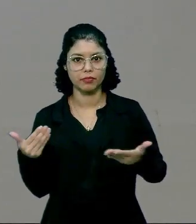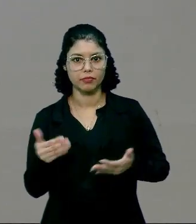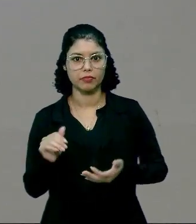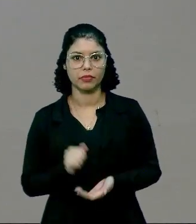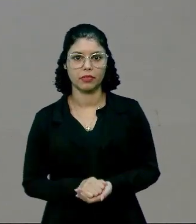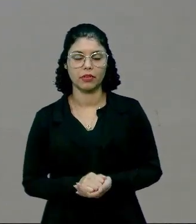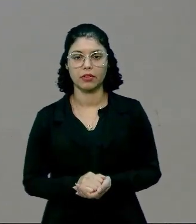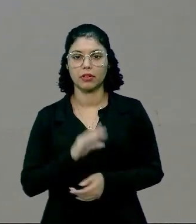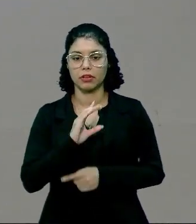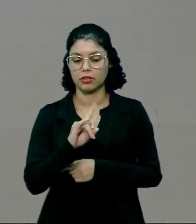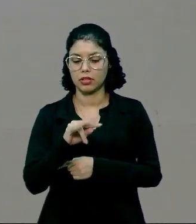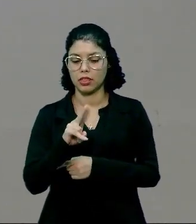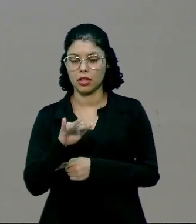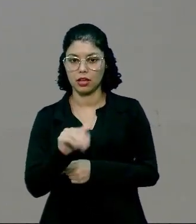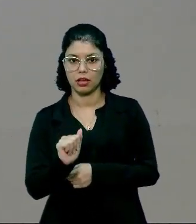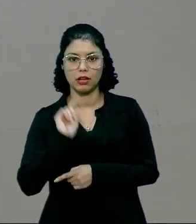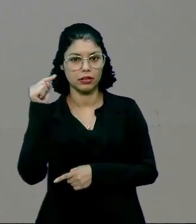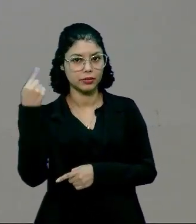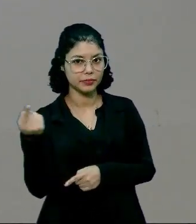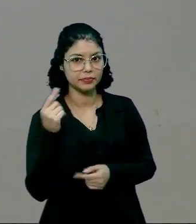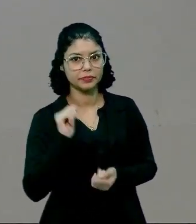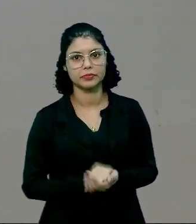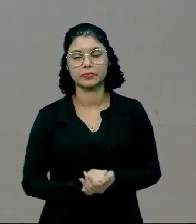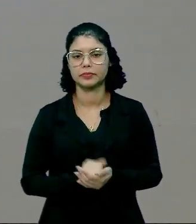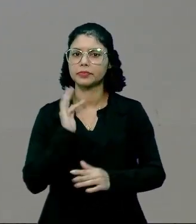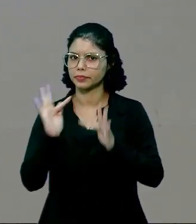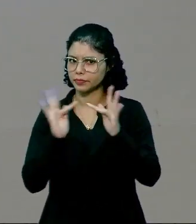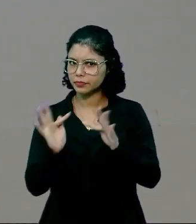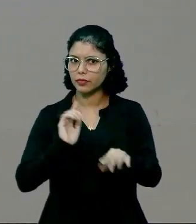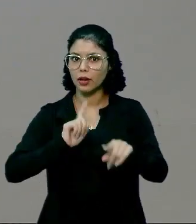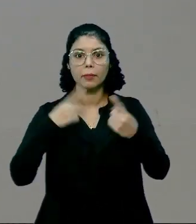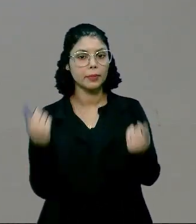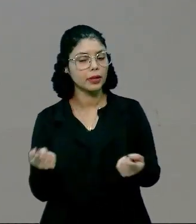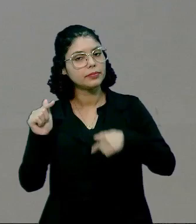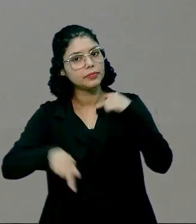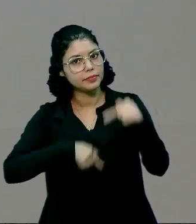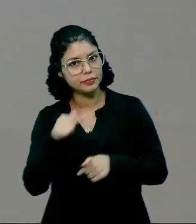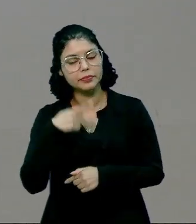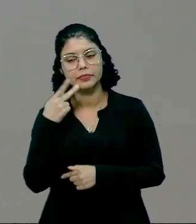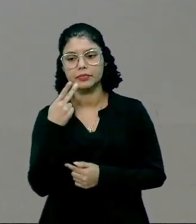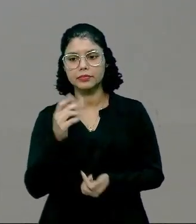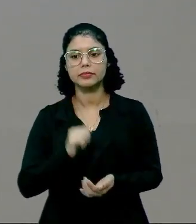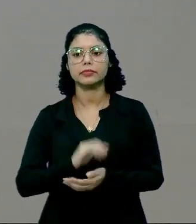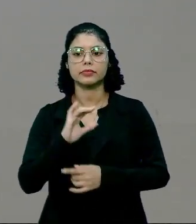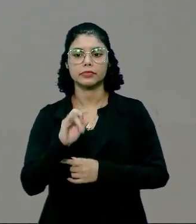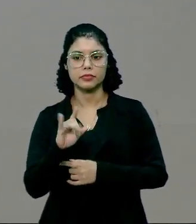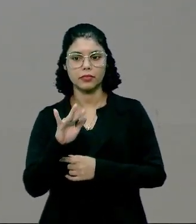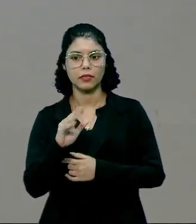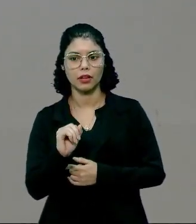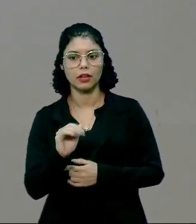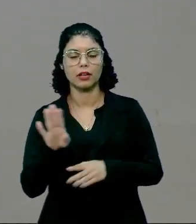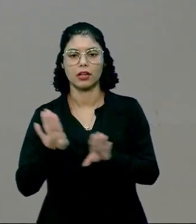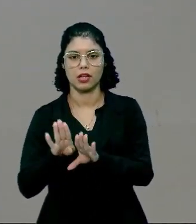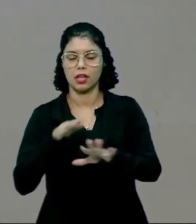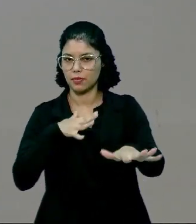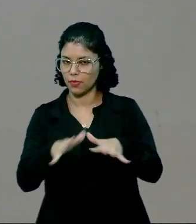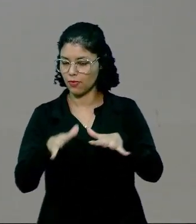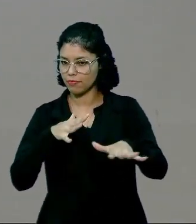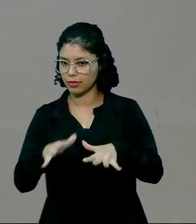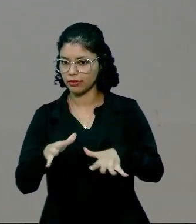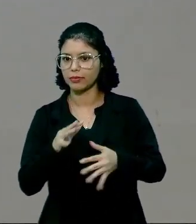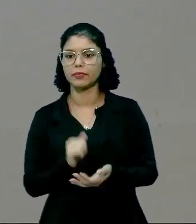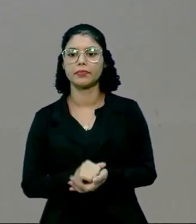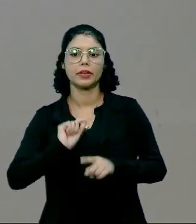um pouquinho sobre cinética aquela cinética da física só que quimicamente falando a cinética nós sabemos que ela é movimento